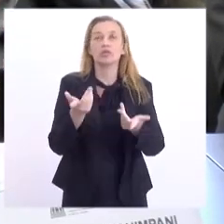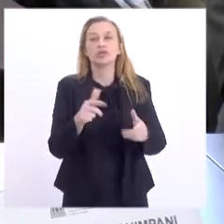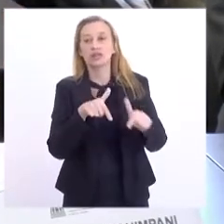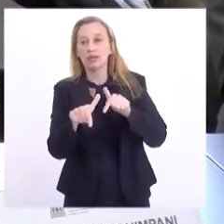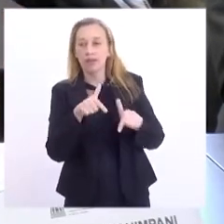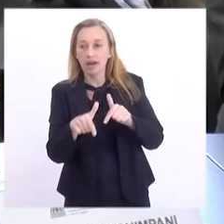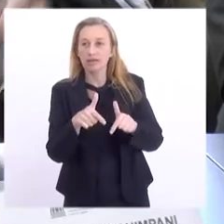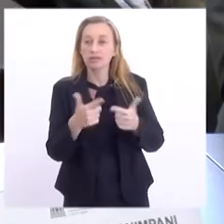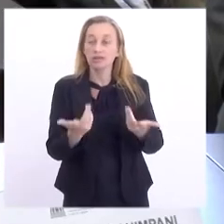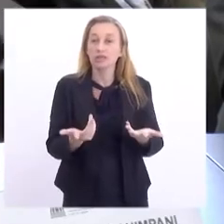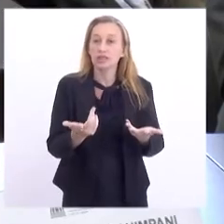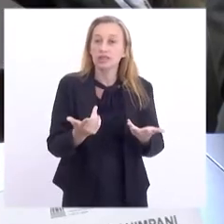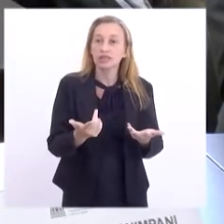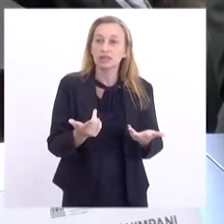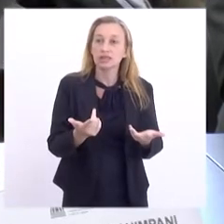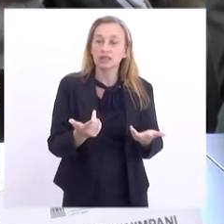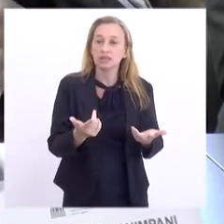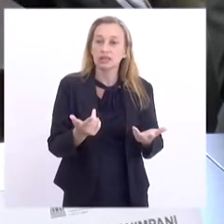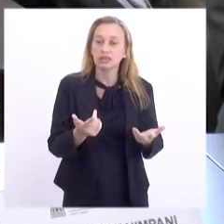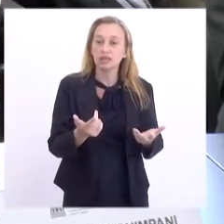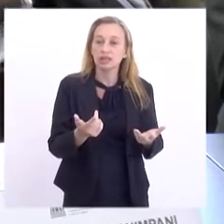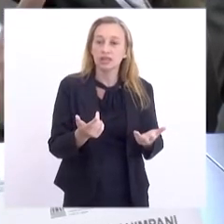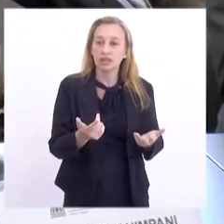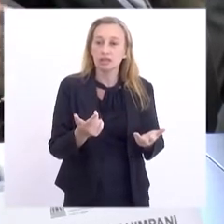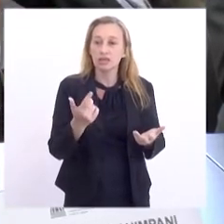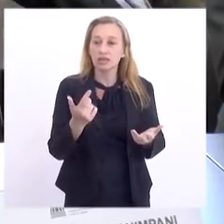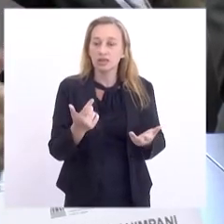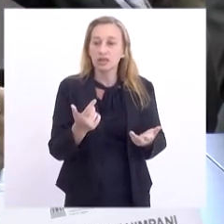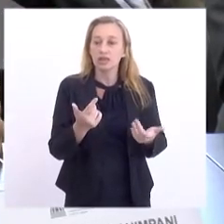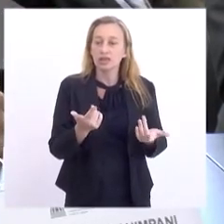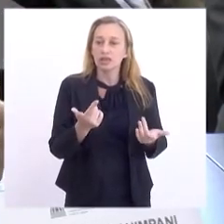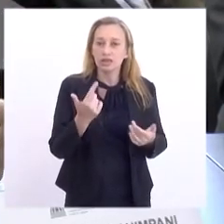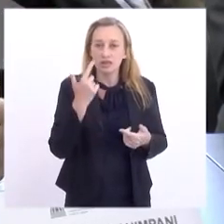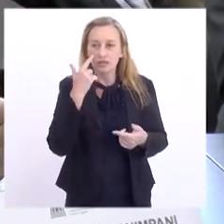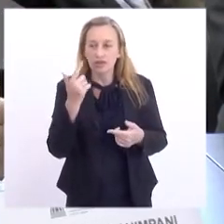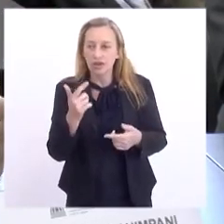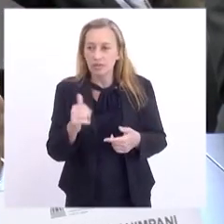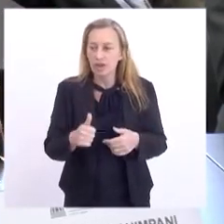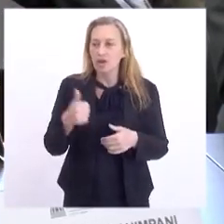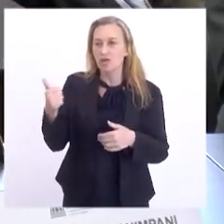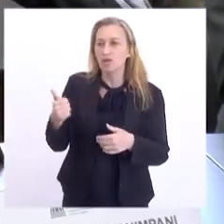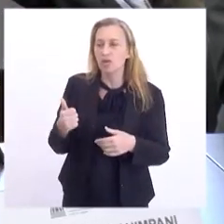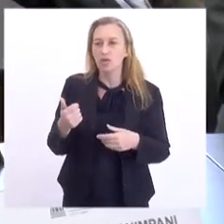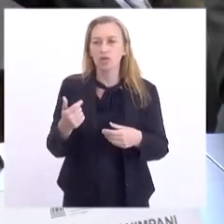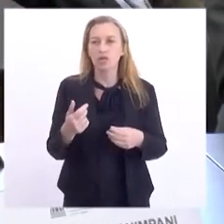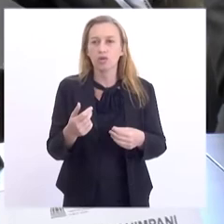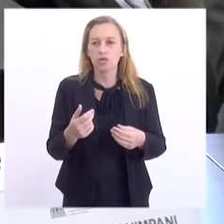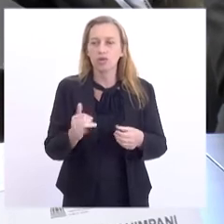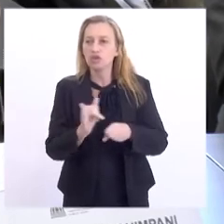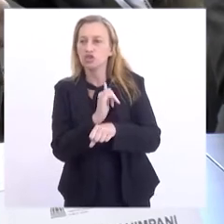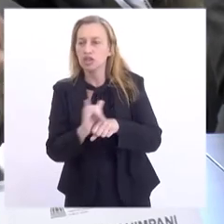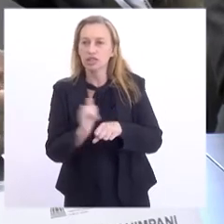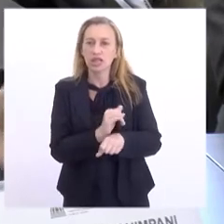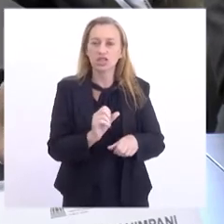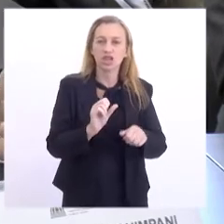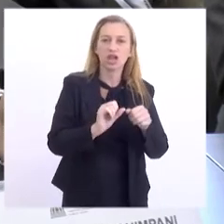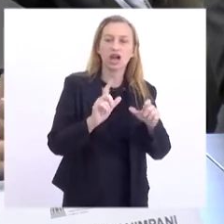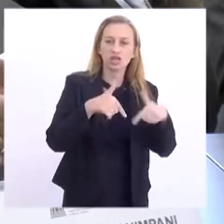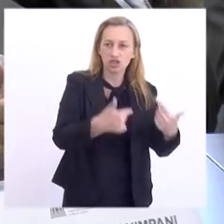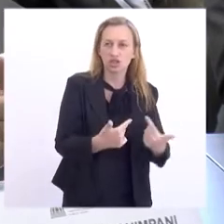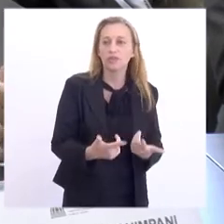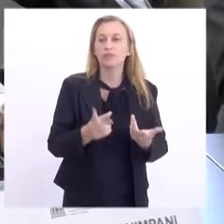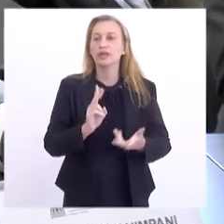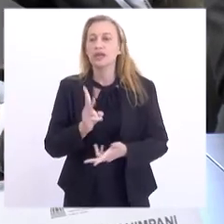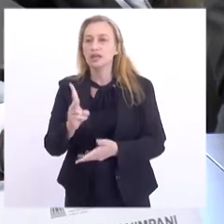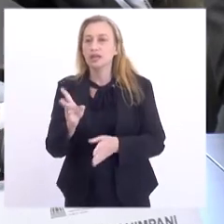tarefa de rolar a bola montanha acima de estar sempre mais abnegados ali na sua tarefa que a gente continua a gente está sempre